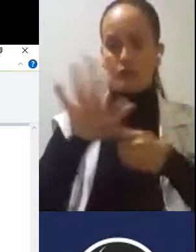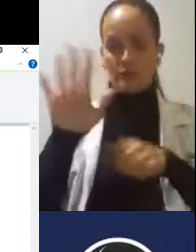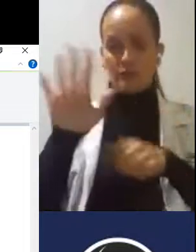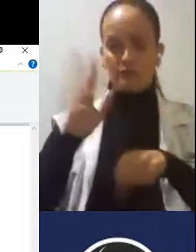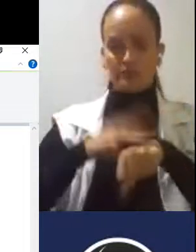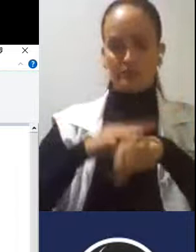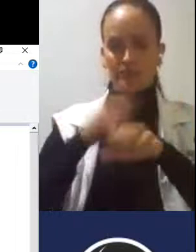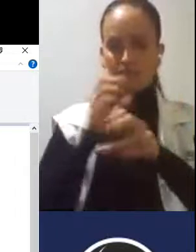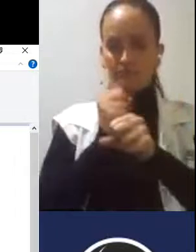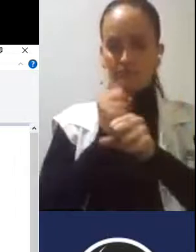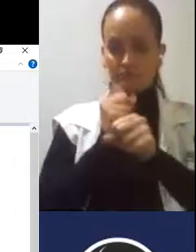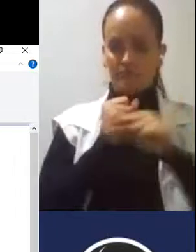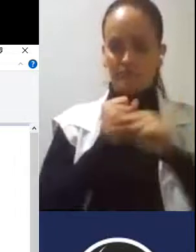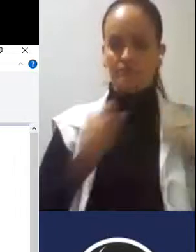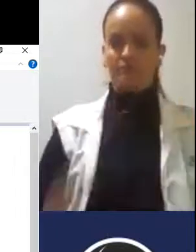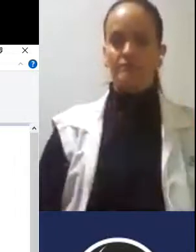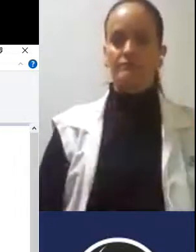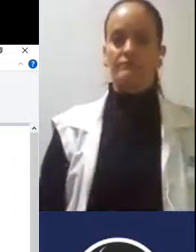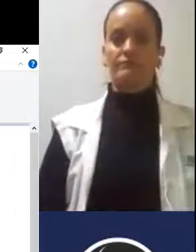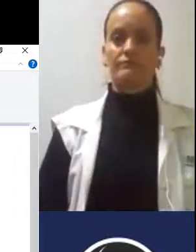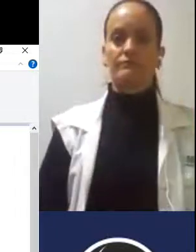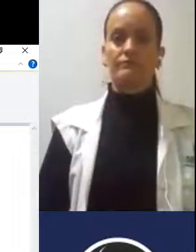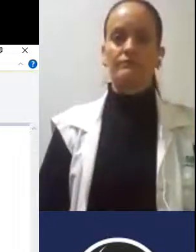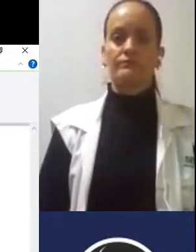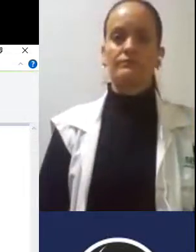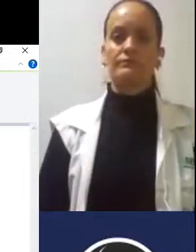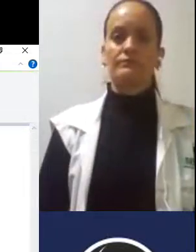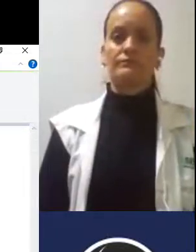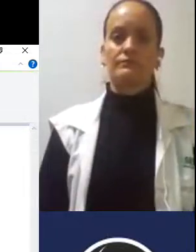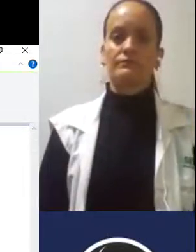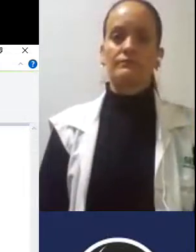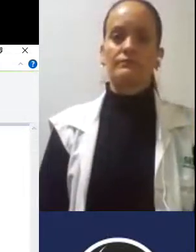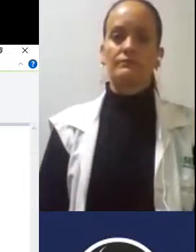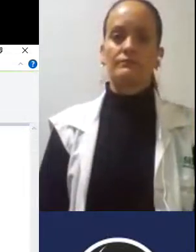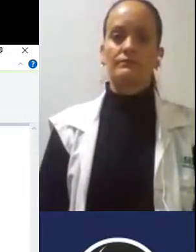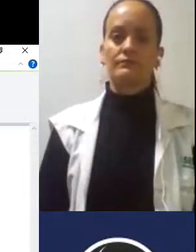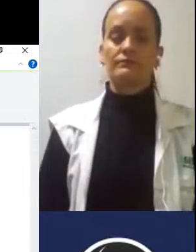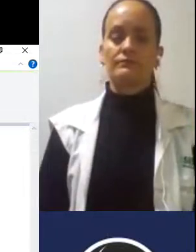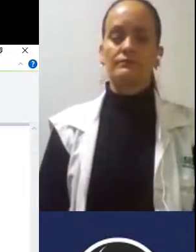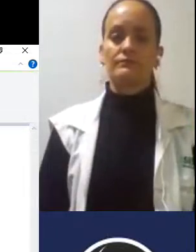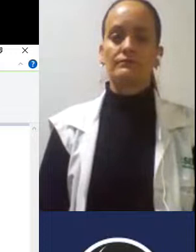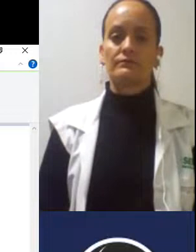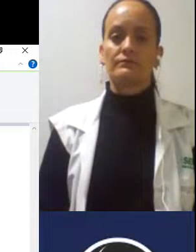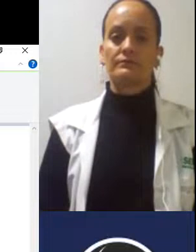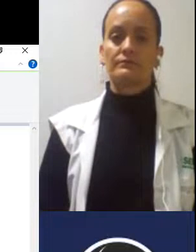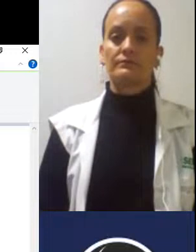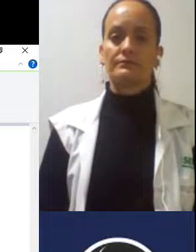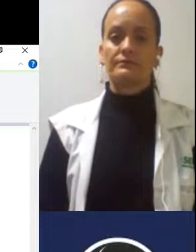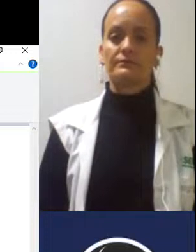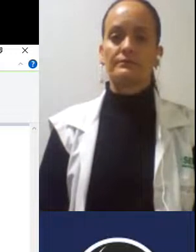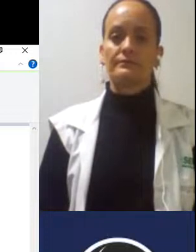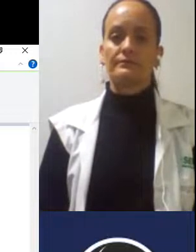Vou colocar de verde, que fica melhor de vocês verem, eu acho. Vou colocar aqui. Primeira